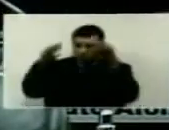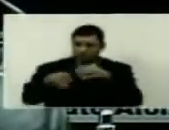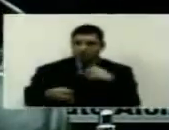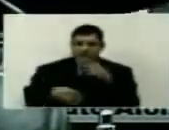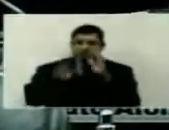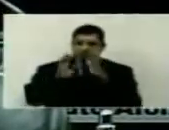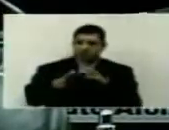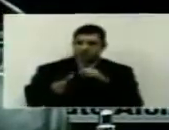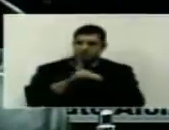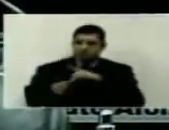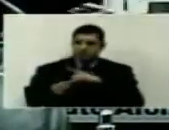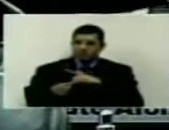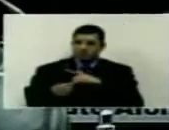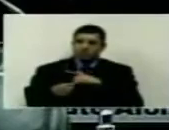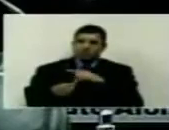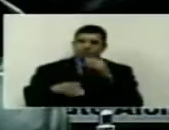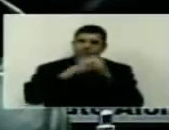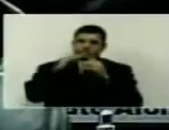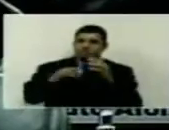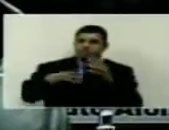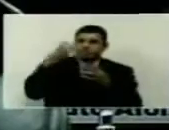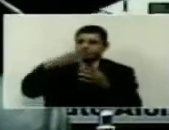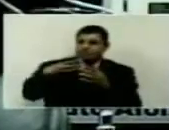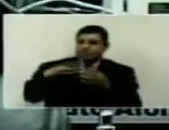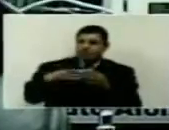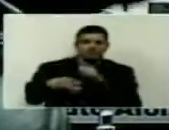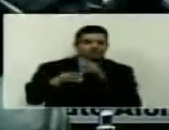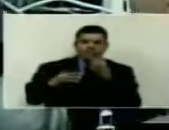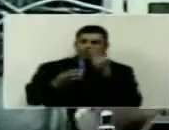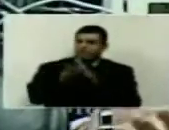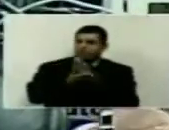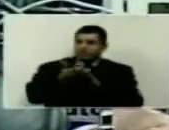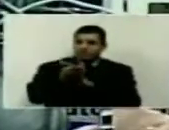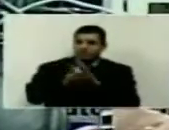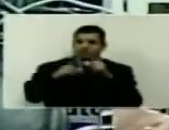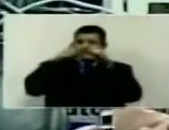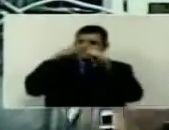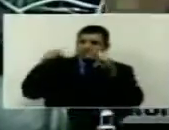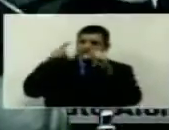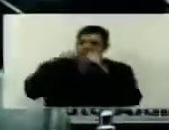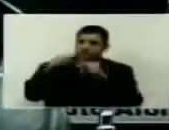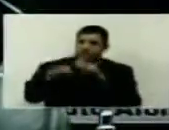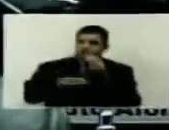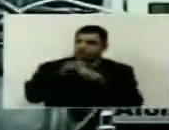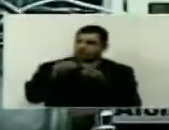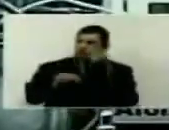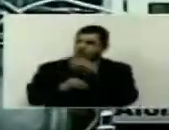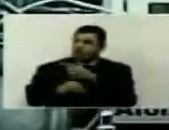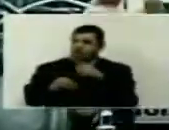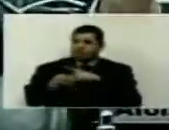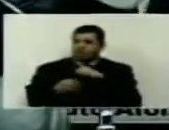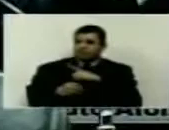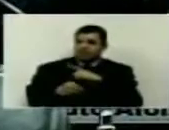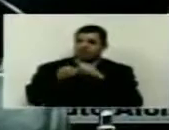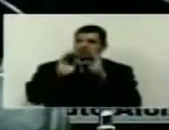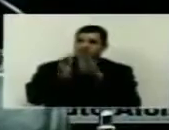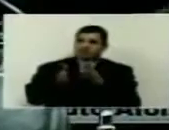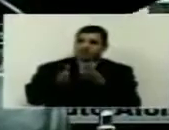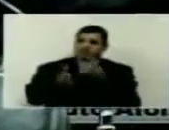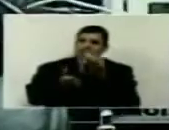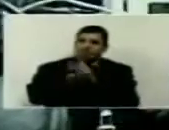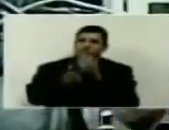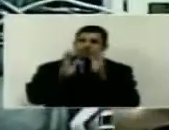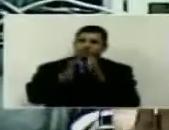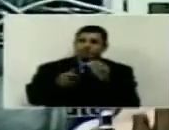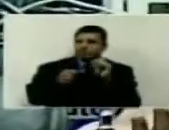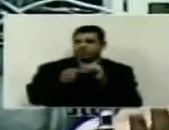E que nós já pegamos uma e duas e vamos para a terceira, e ninguém diz nada lá em Brasília. E quando vai se ver, já, o fato